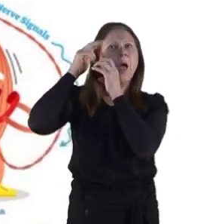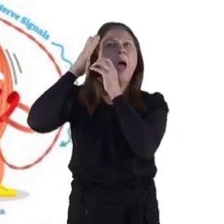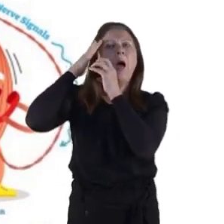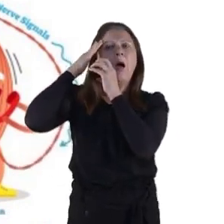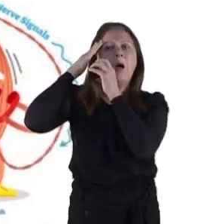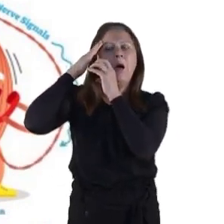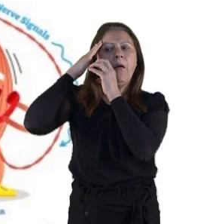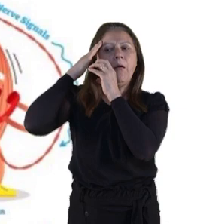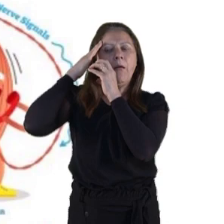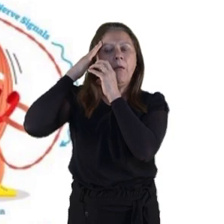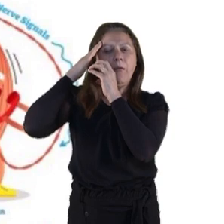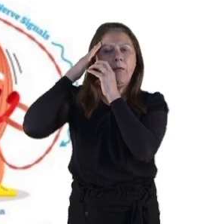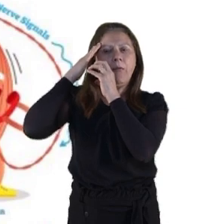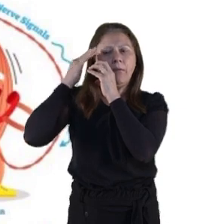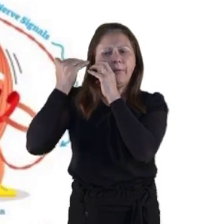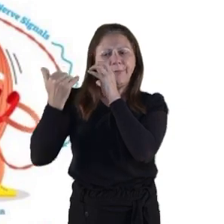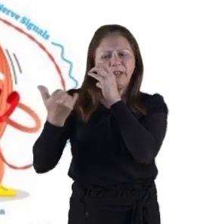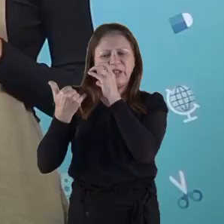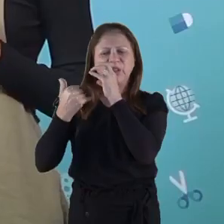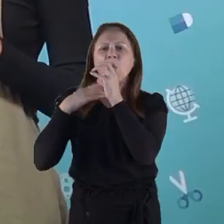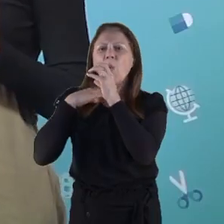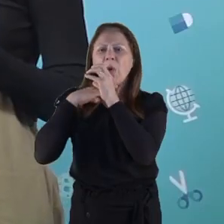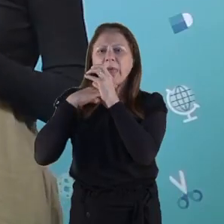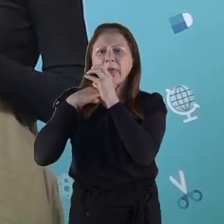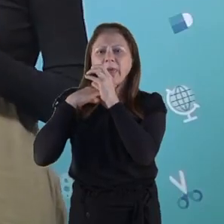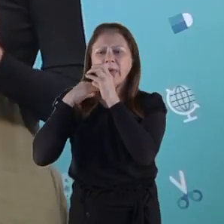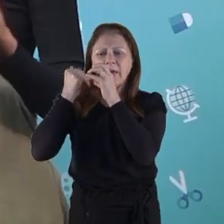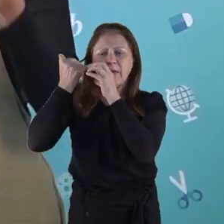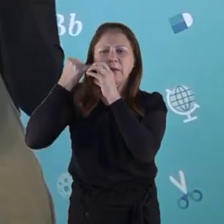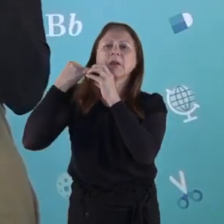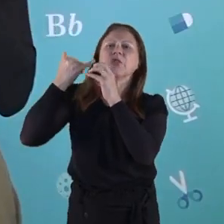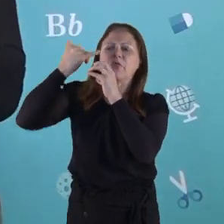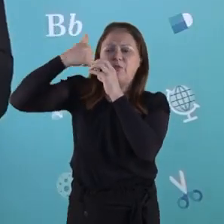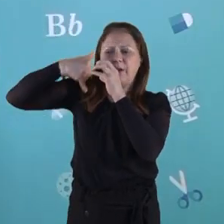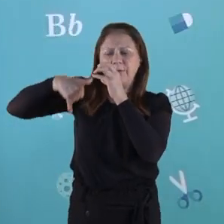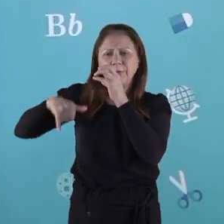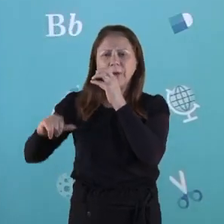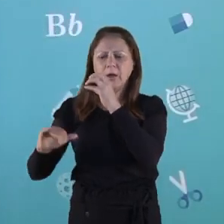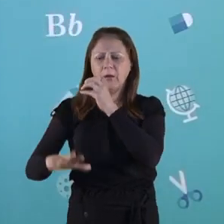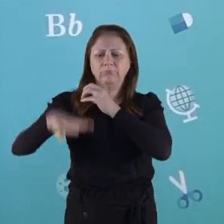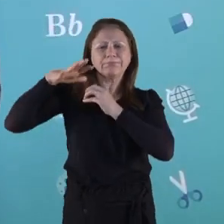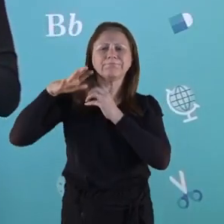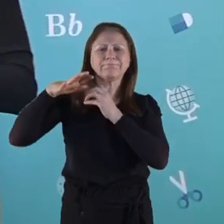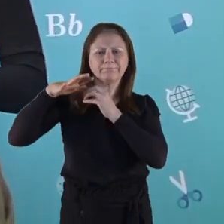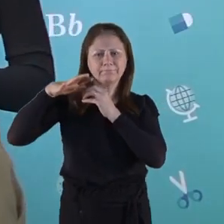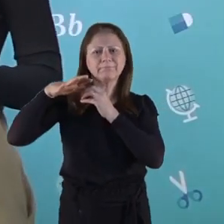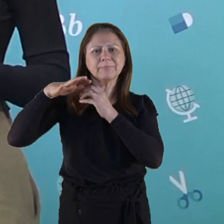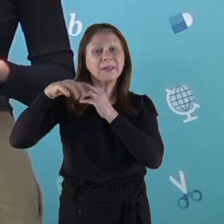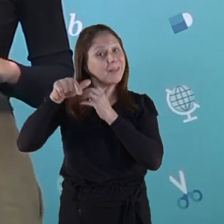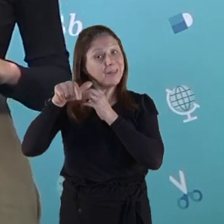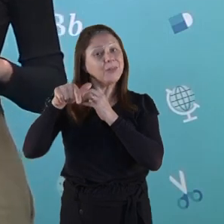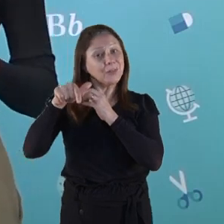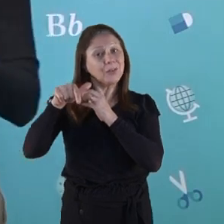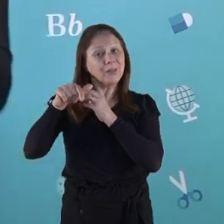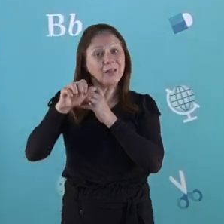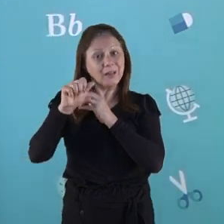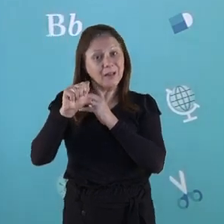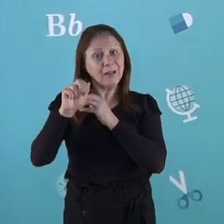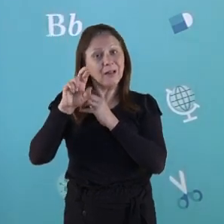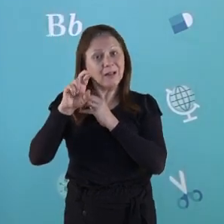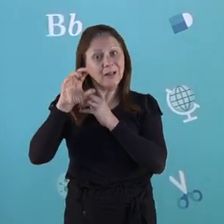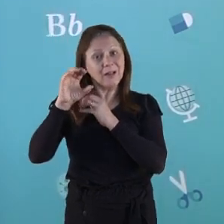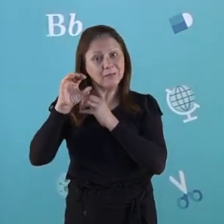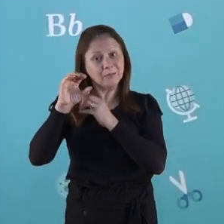vai interpretar esse estímulo negativo que não é legal e vai fazer eu reagir, tirando a minha mão dali. Então, o arco reflexo ele